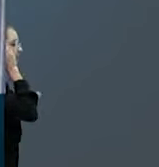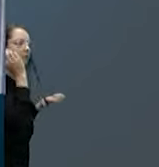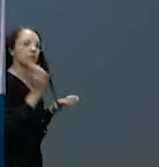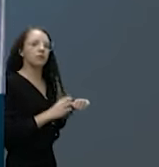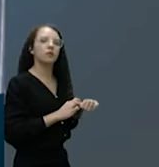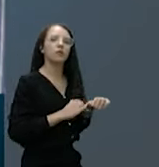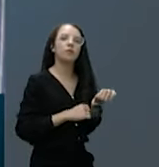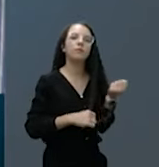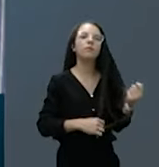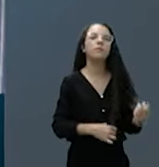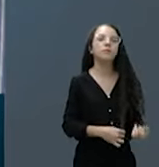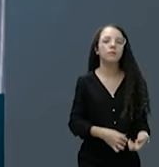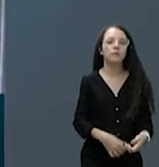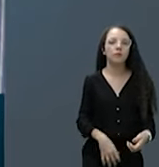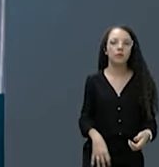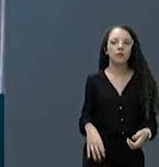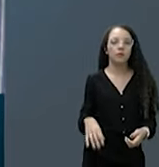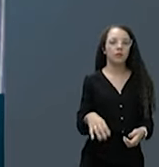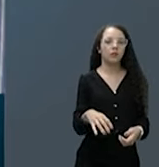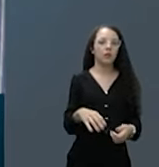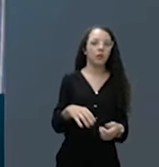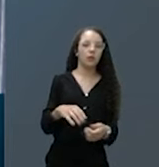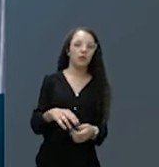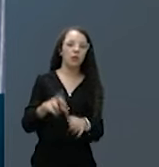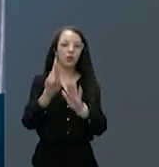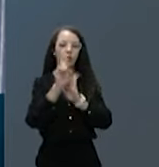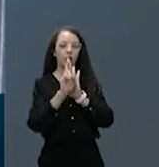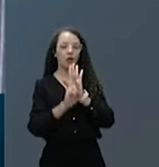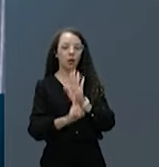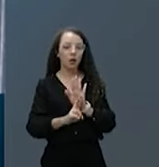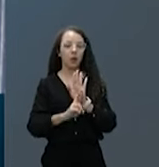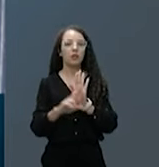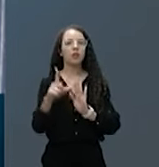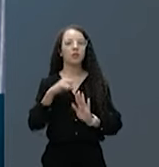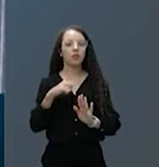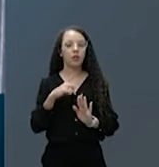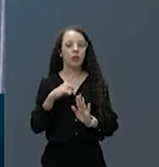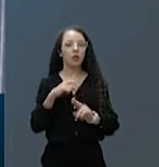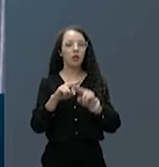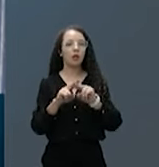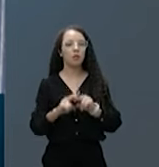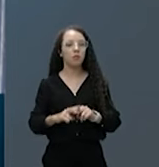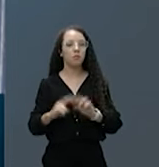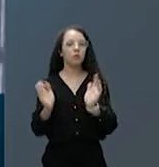aquela fixada pela Corte Especial no Aresp